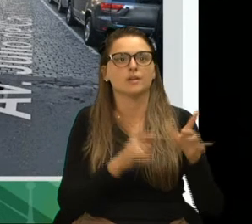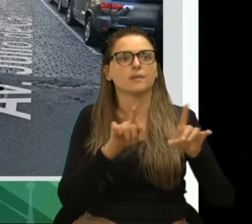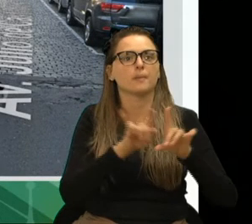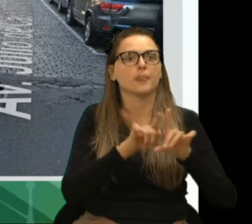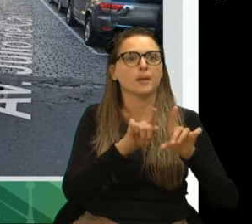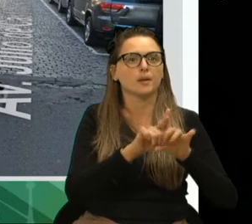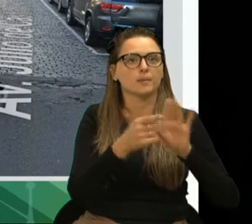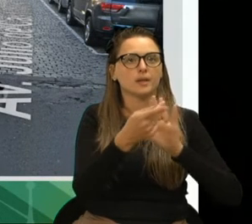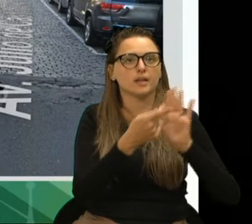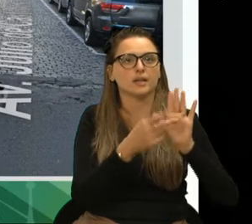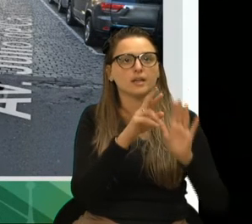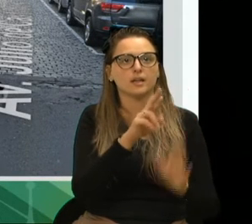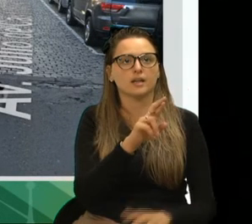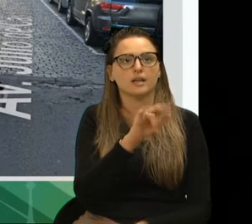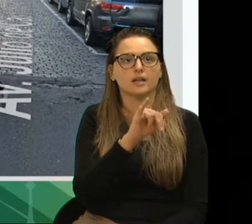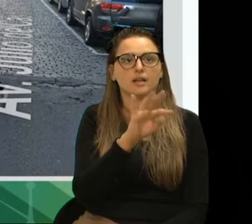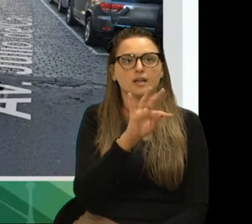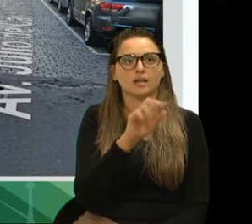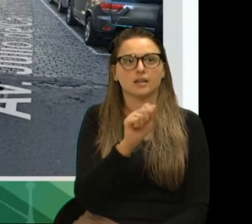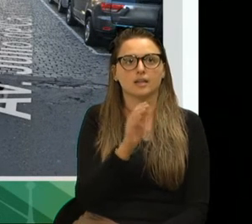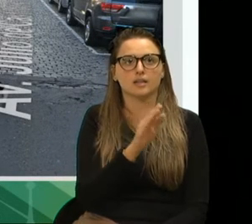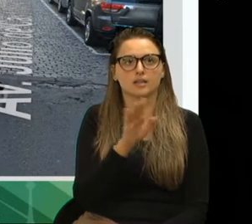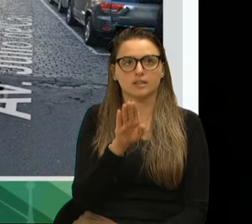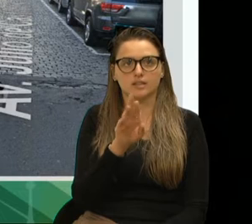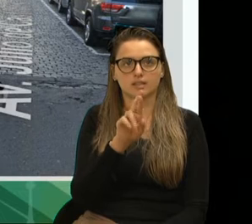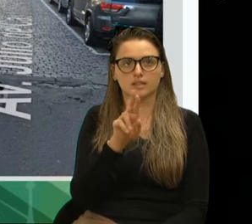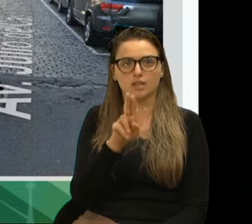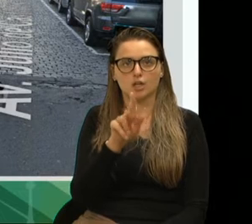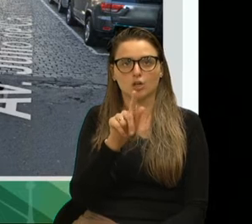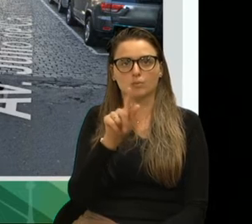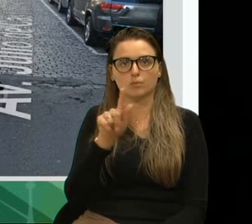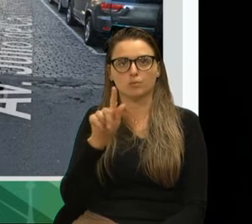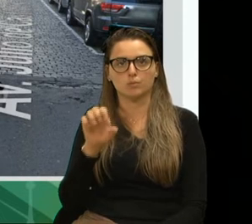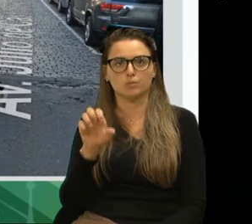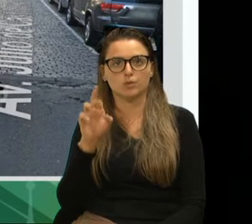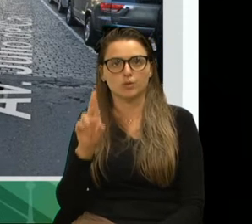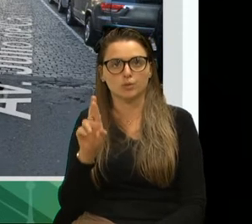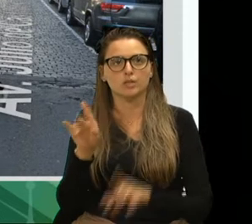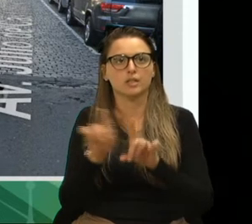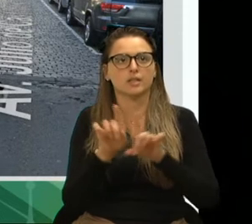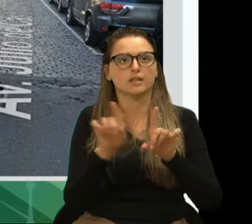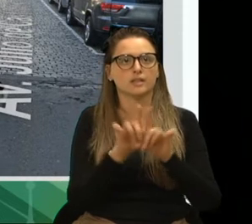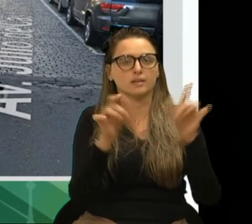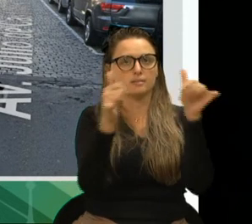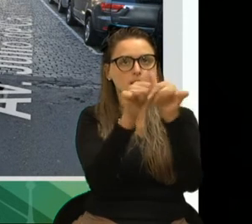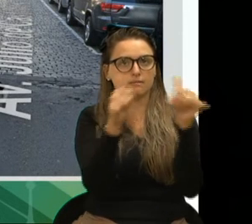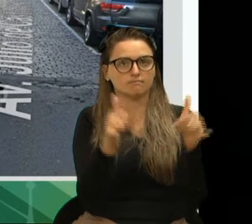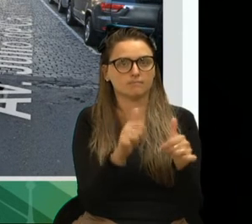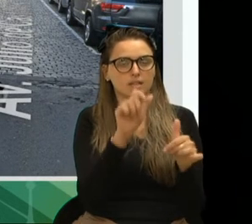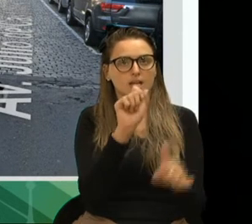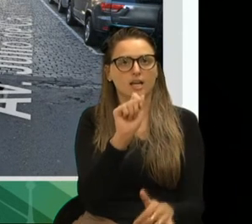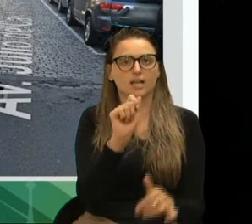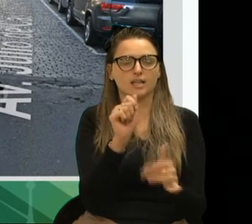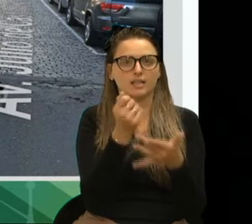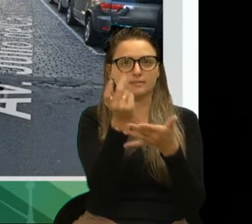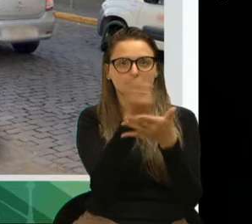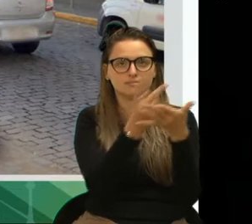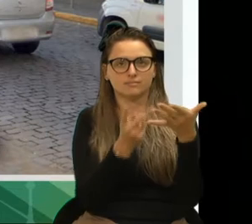Ilustrações, a grande Rita Brugger, né, trabalha muito essa questão, né, das ilustrações, em aquarela também.